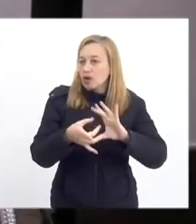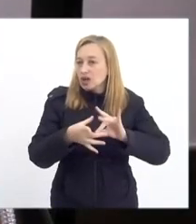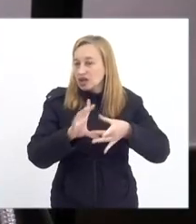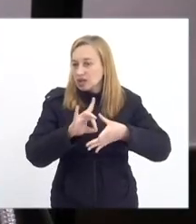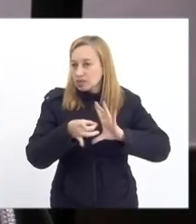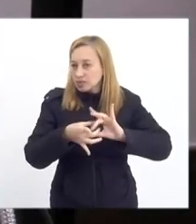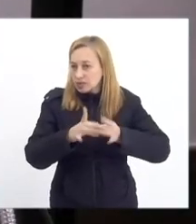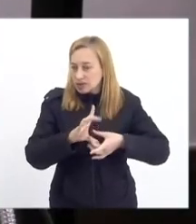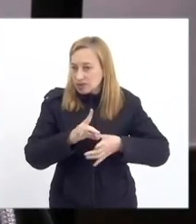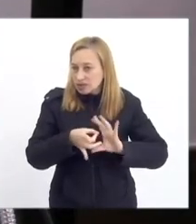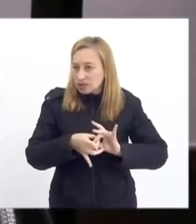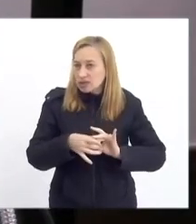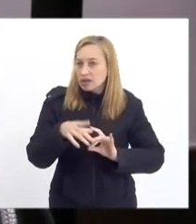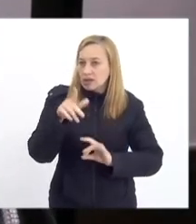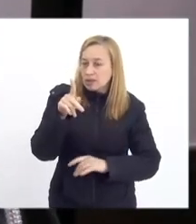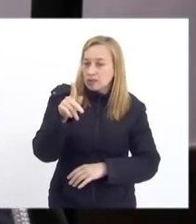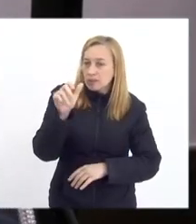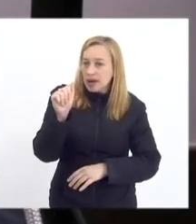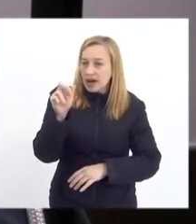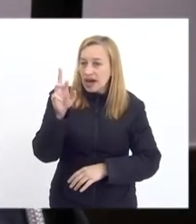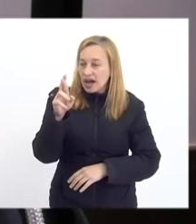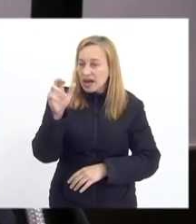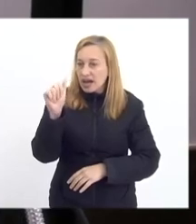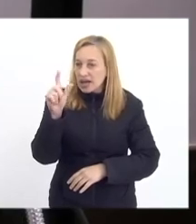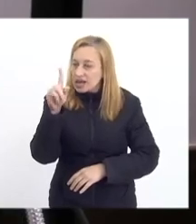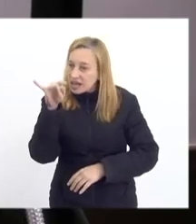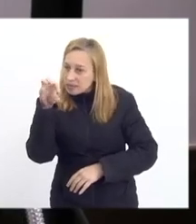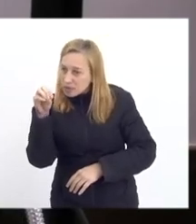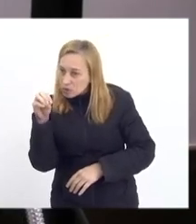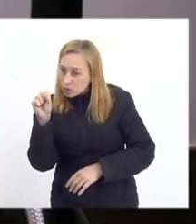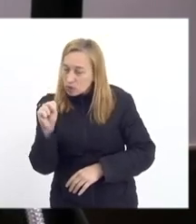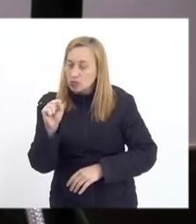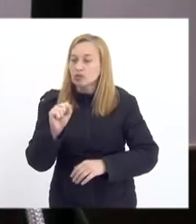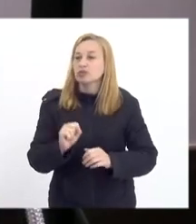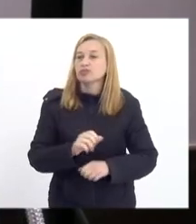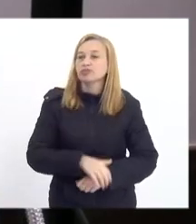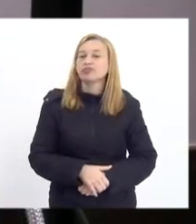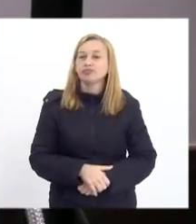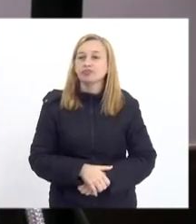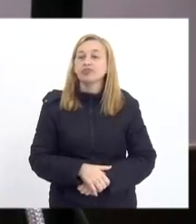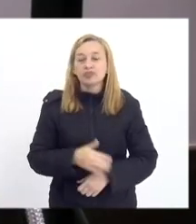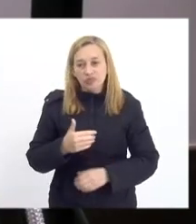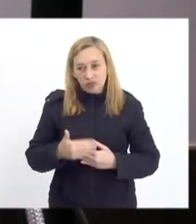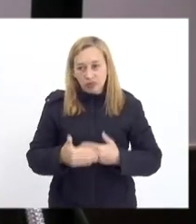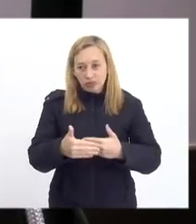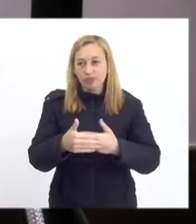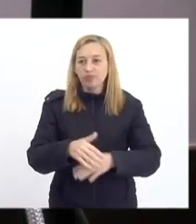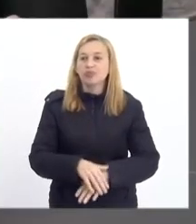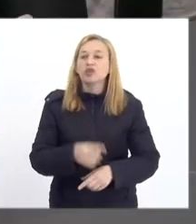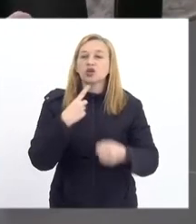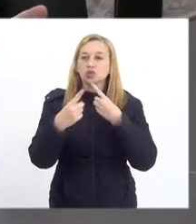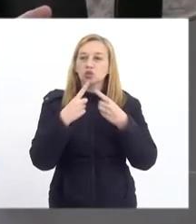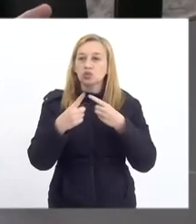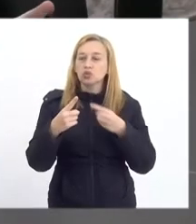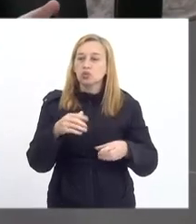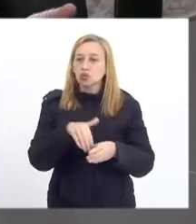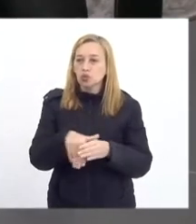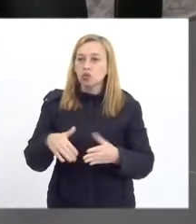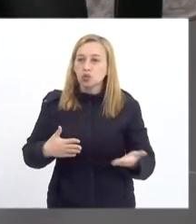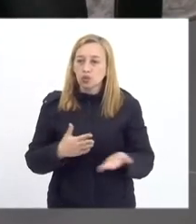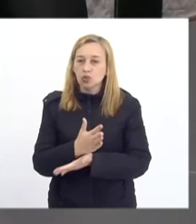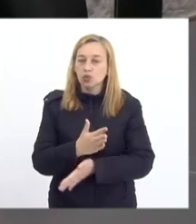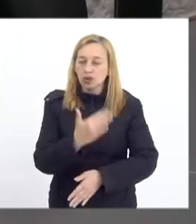os executivos se sucedem e não regulamentam a matéria. Ok. Vamos em frente. Então, em discussão e votação,